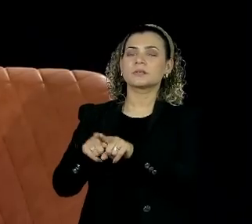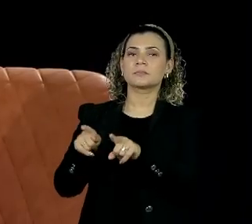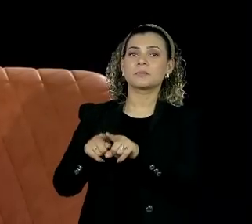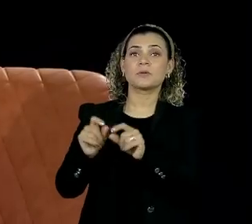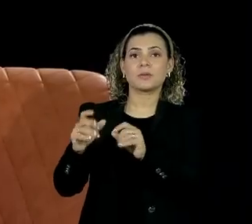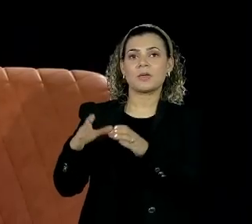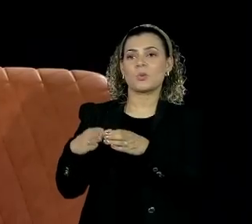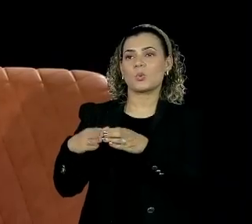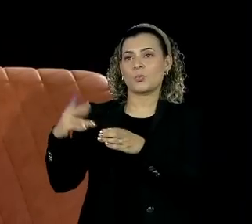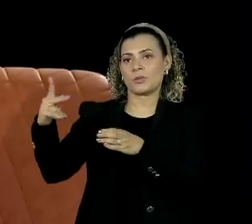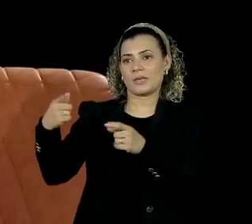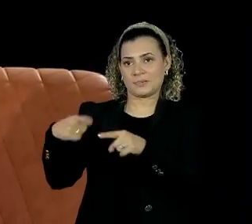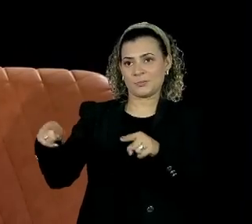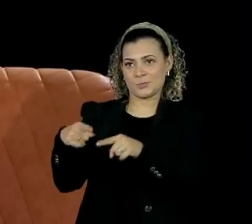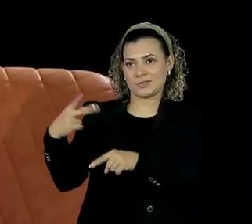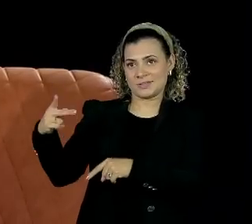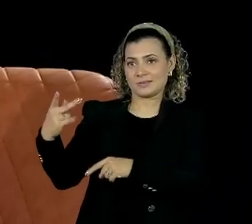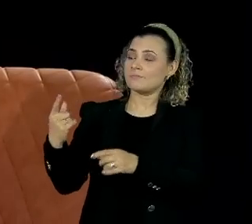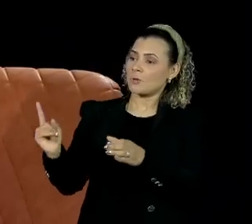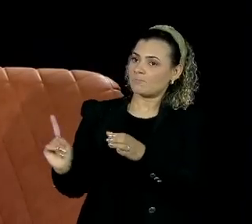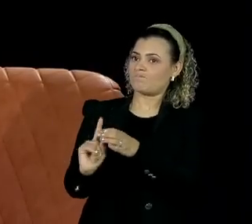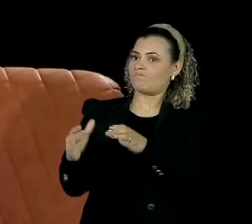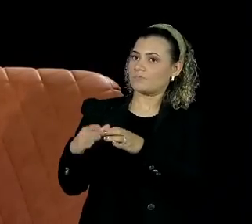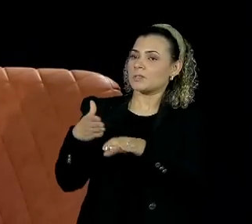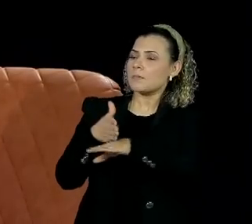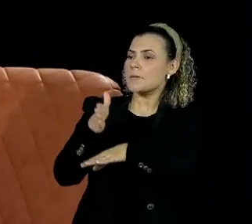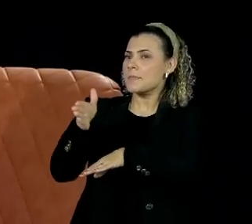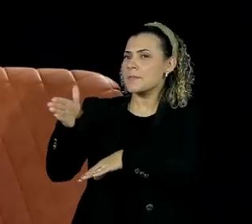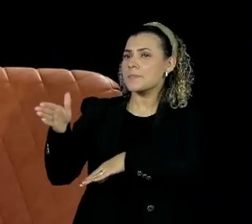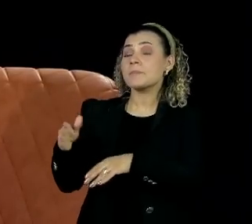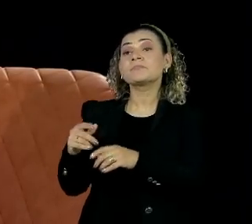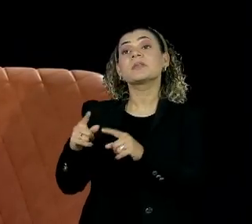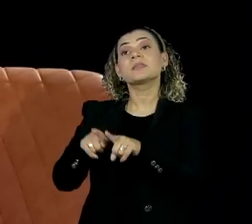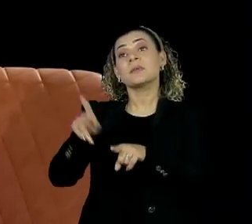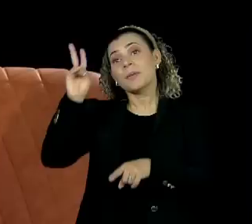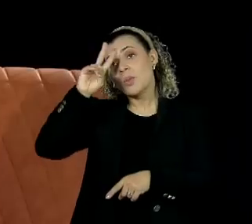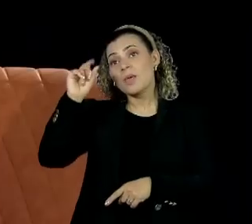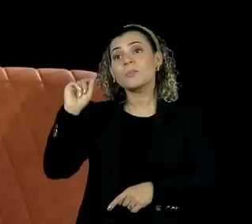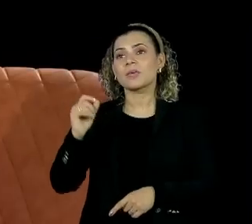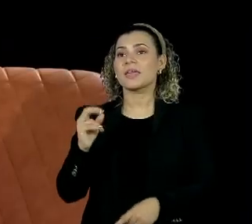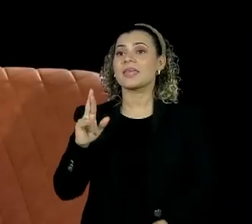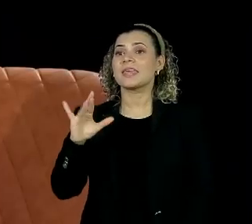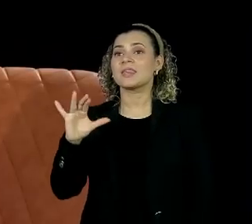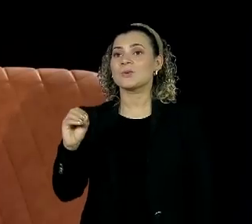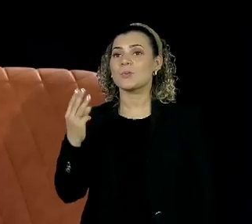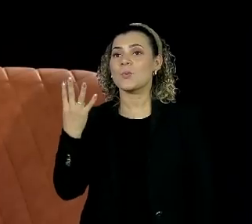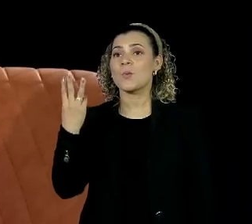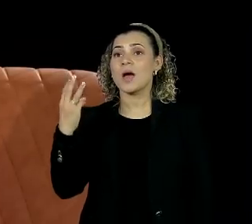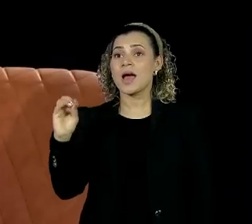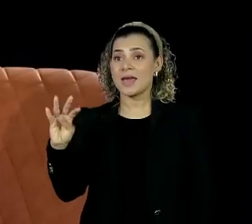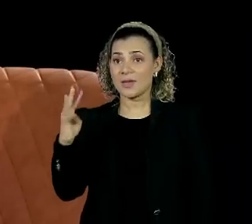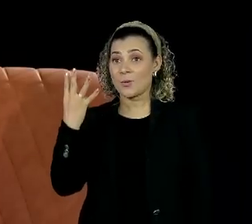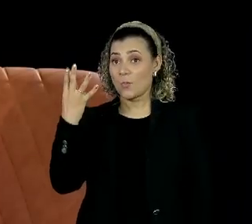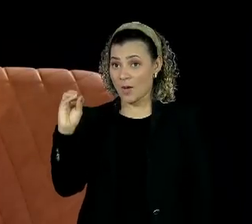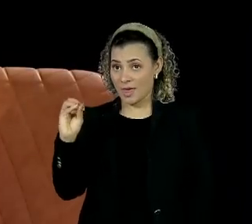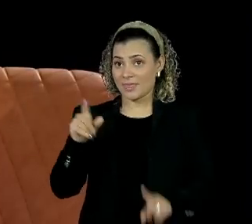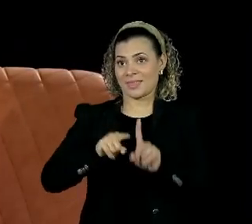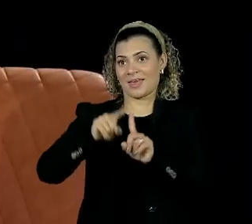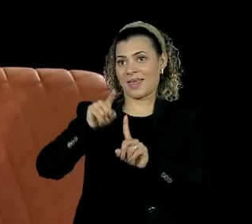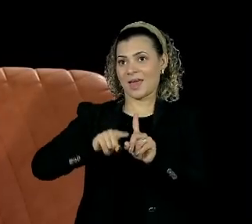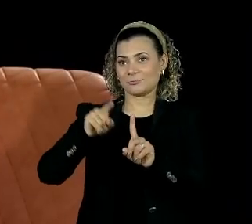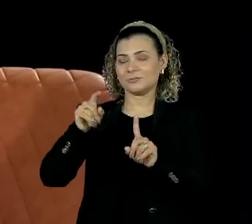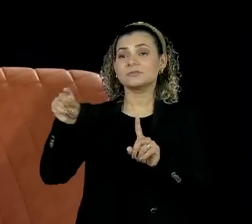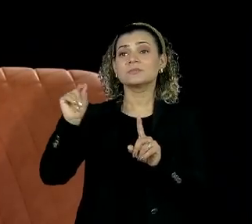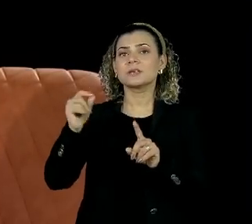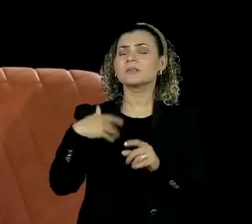banda dele. Mas eu me lembro muito do Rio 40 Graus, que eu liguei para ele e falei: Fausto,